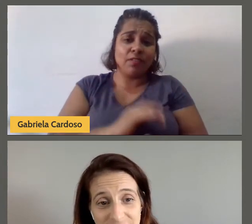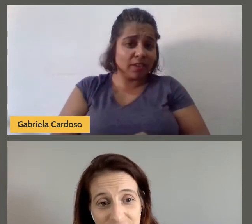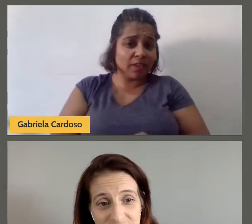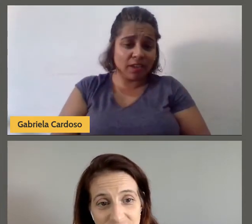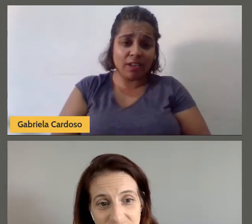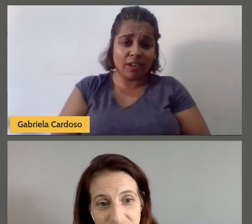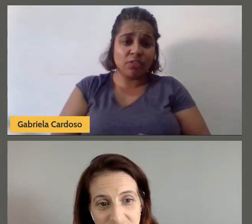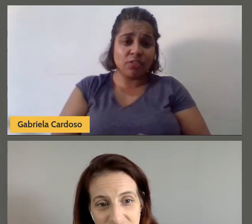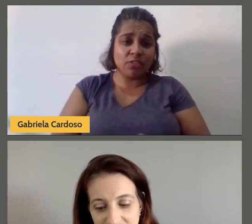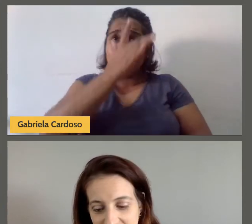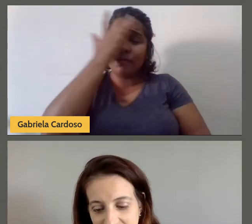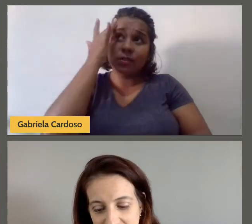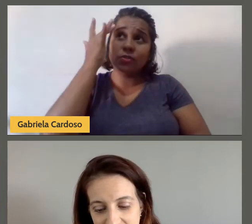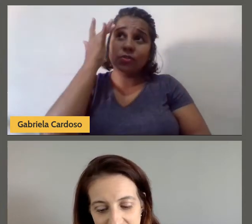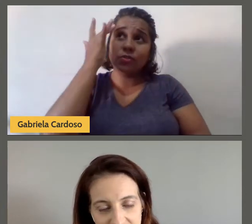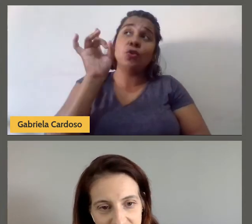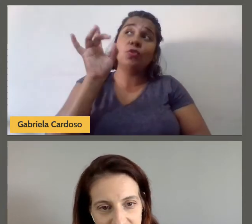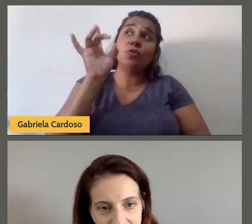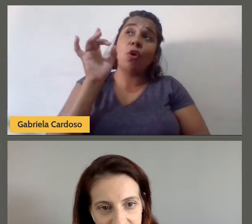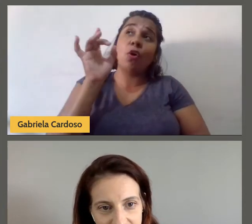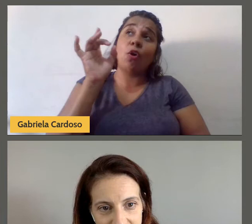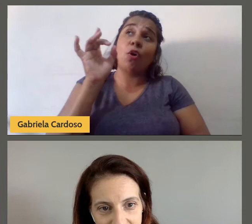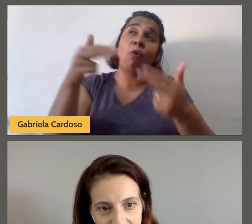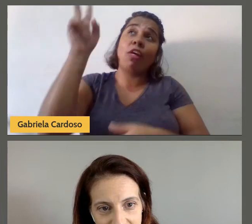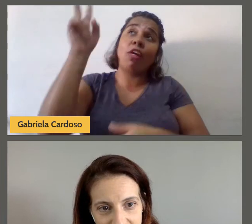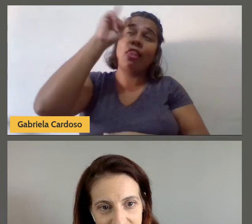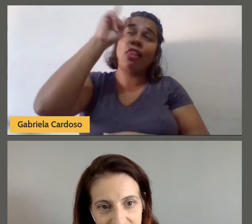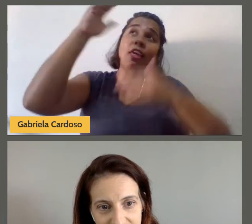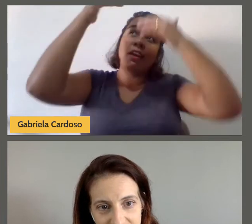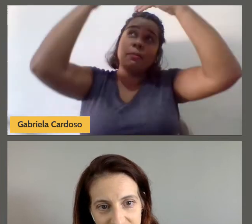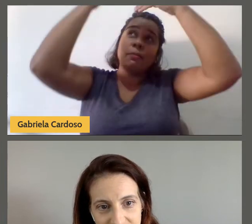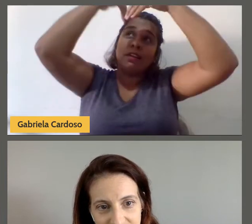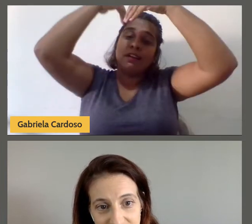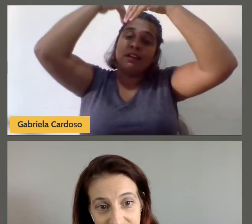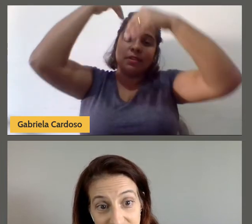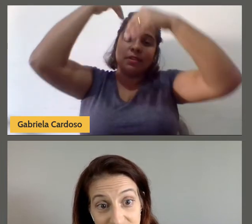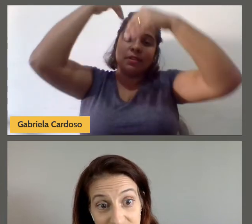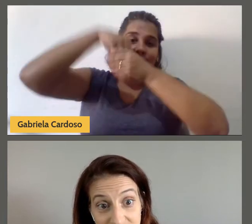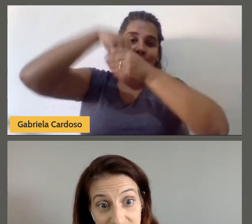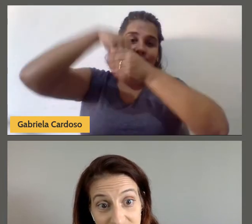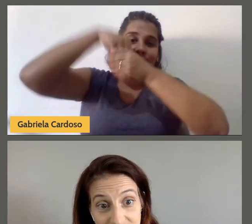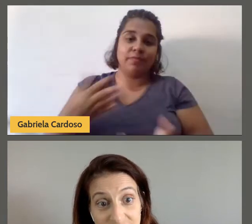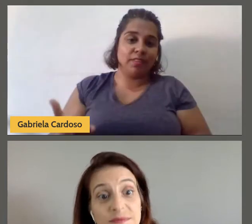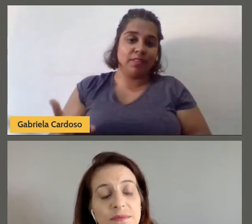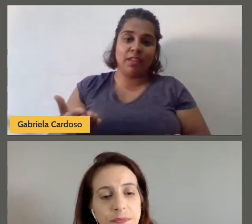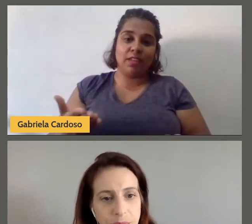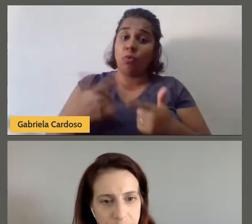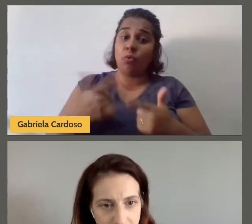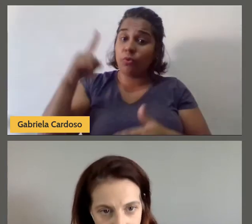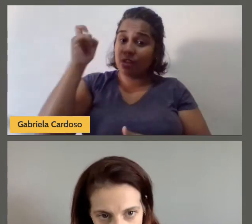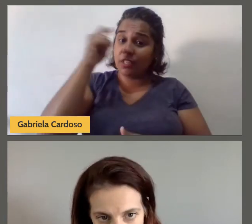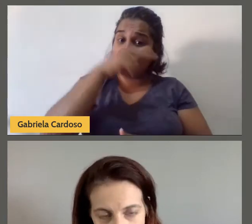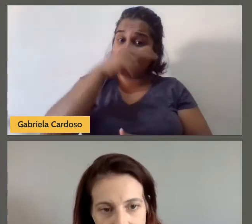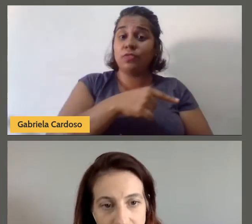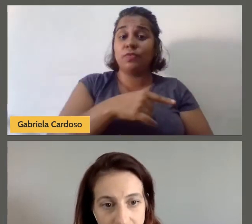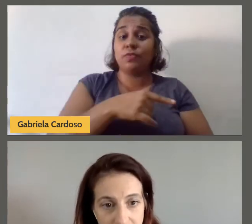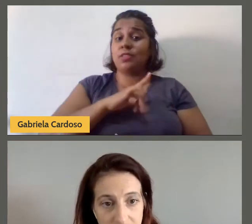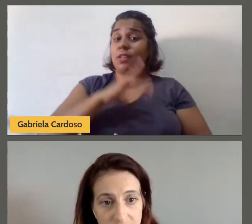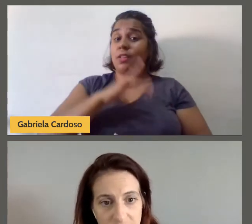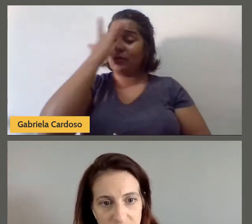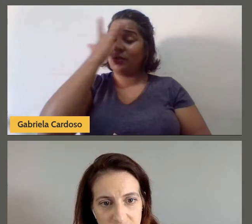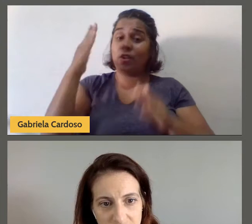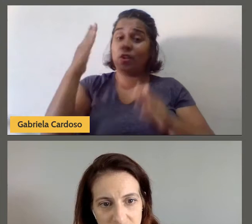trazer na própria cabeça, porque é difícil você conseguir trazer, muitas vezes, muitas coisas, pessoas que vêm de países muito distantes. Então,